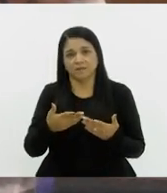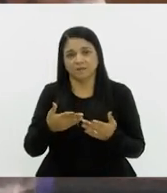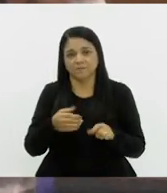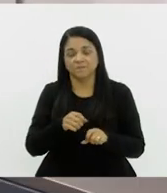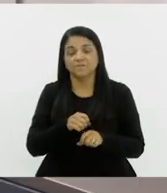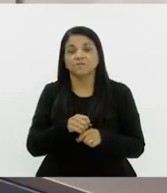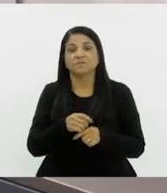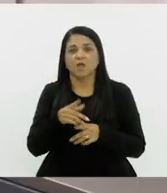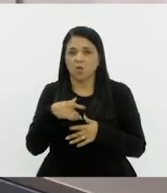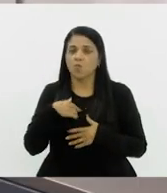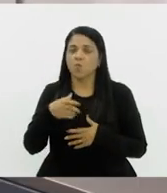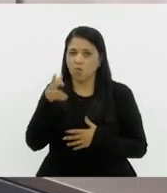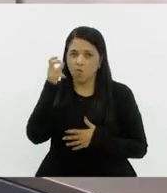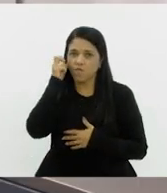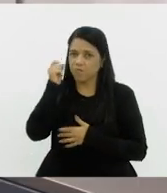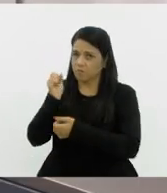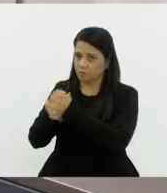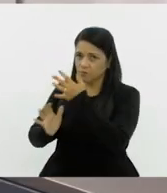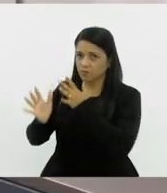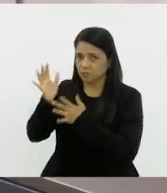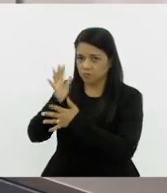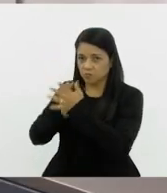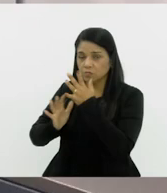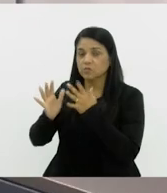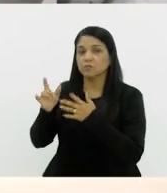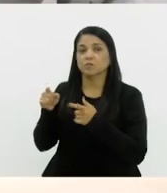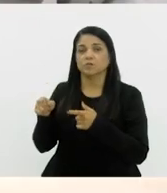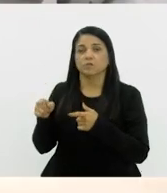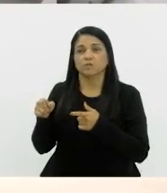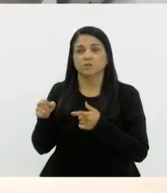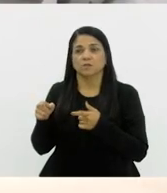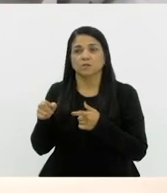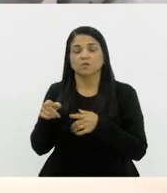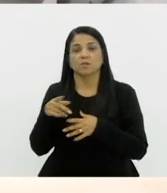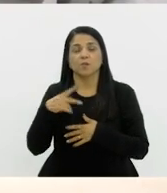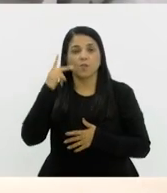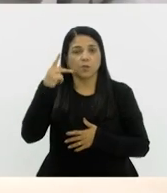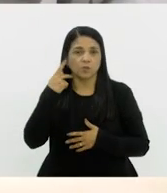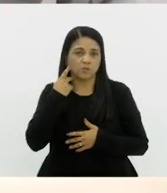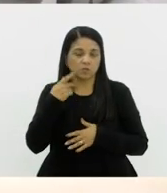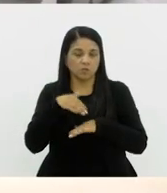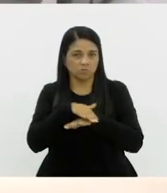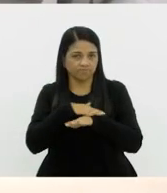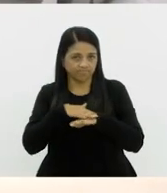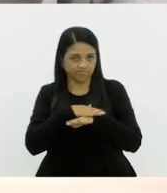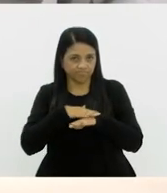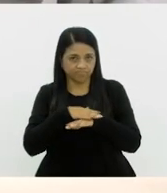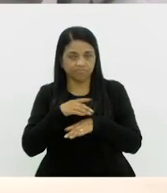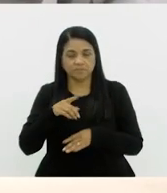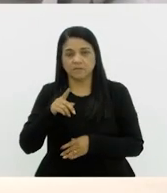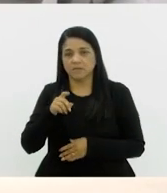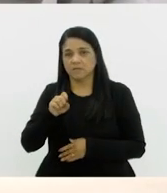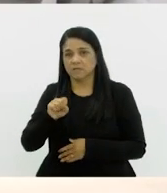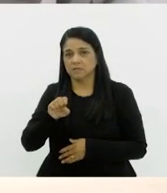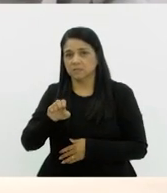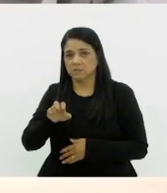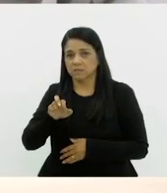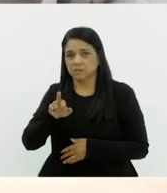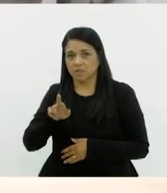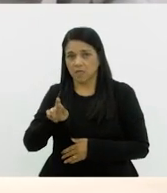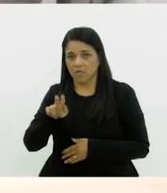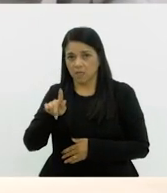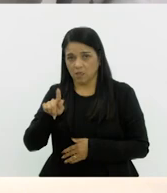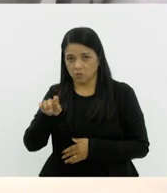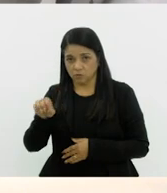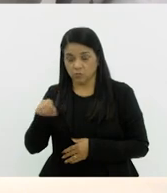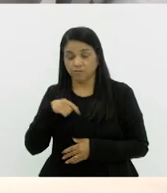sua observação, conversando aqui com o procurador Sérgio Suyama, um dos pontos